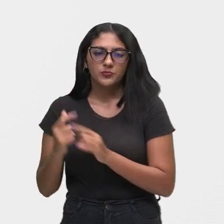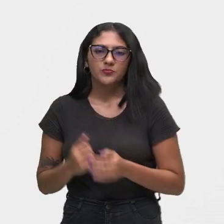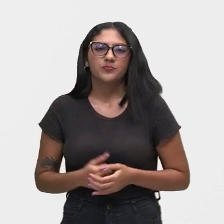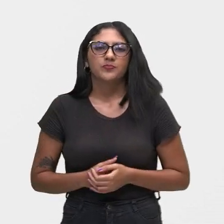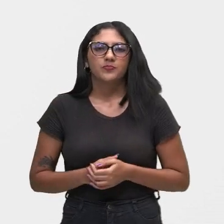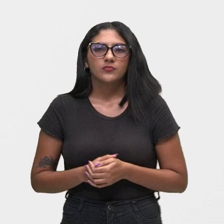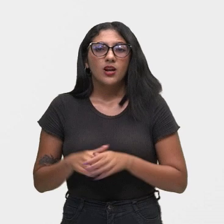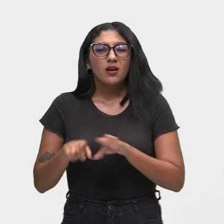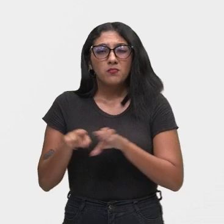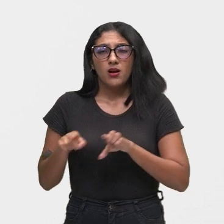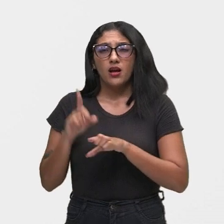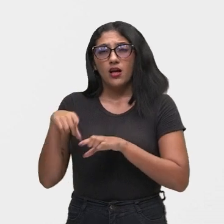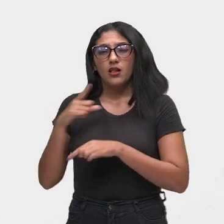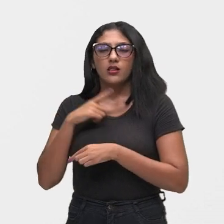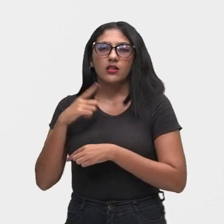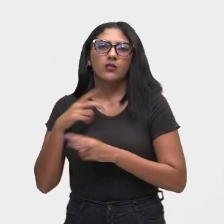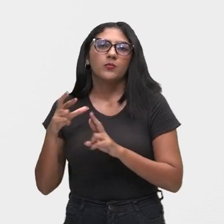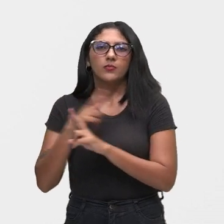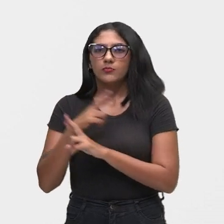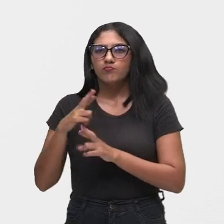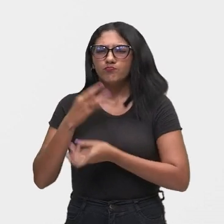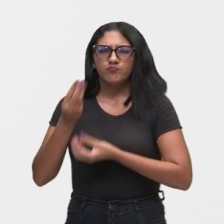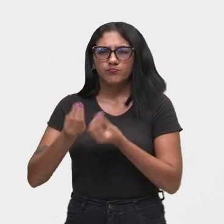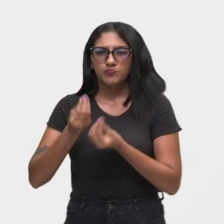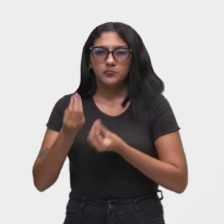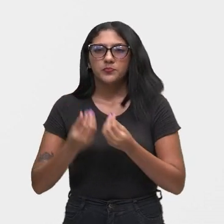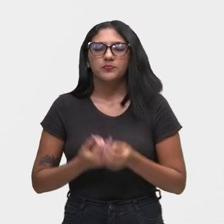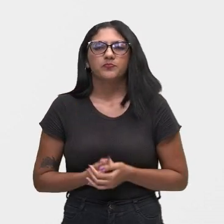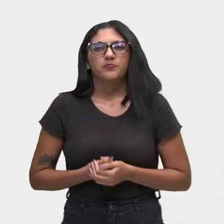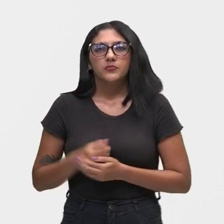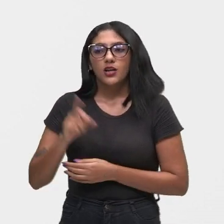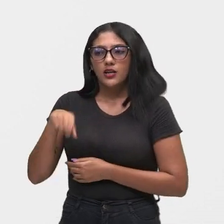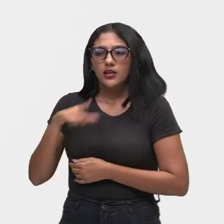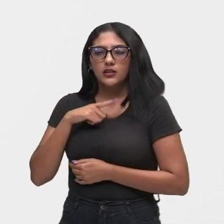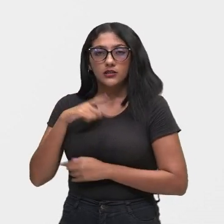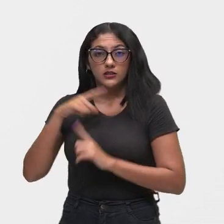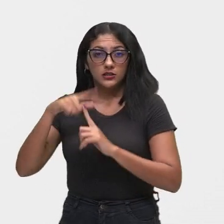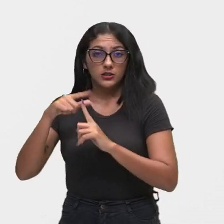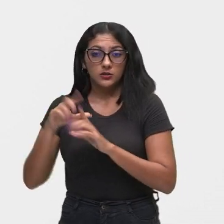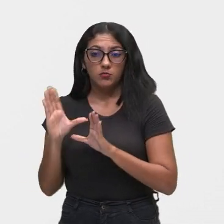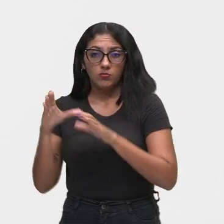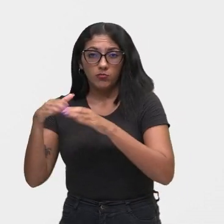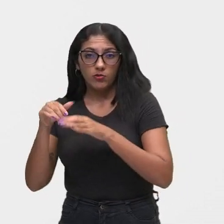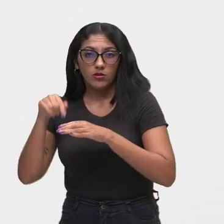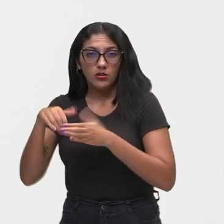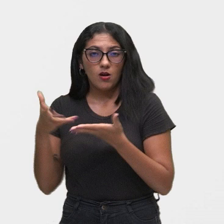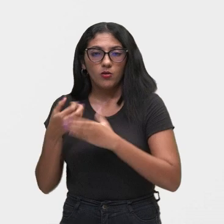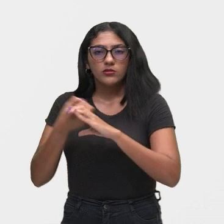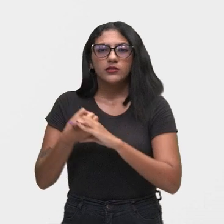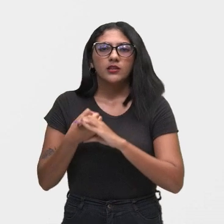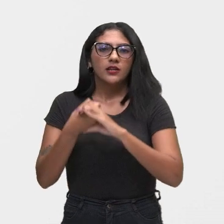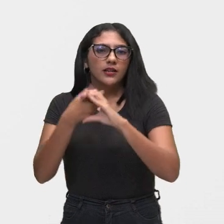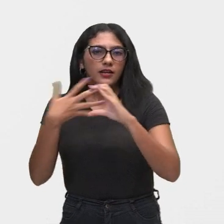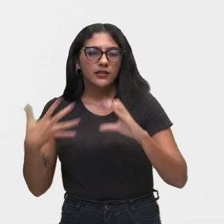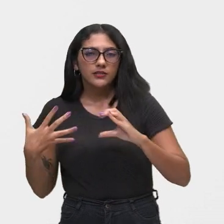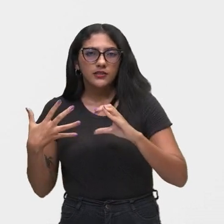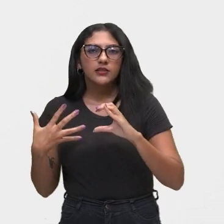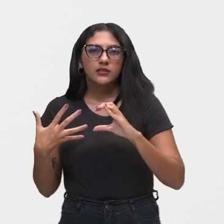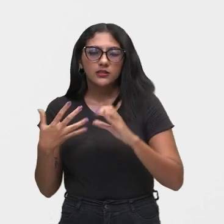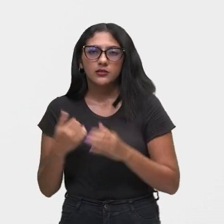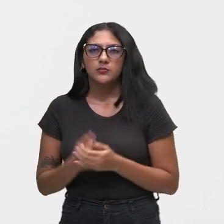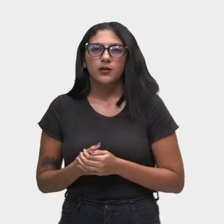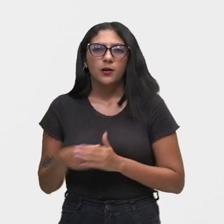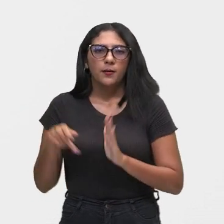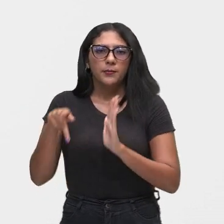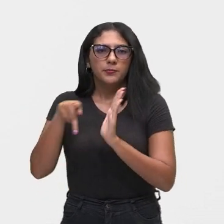ciclo termodinâmico. Então, nesse tipo de máquina térmica, as características do fluido de trabalho